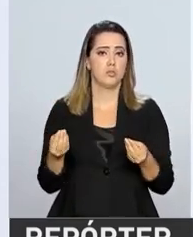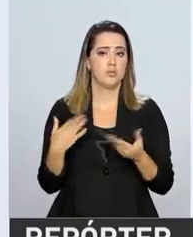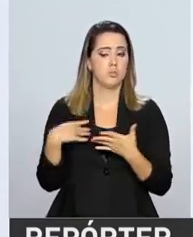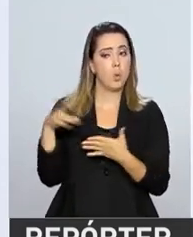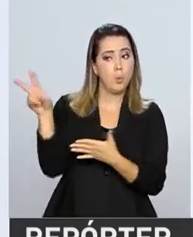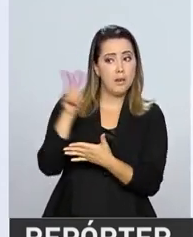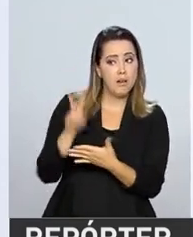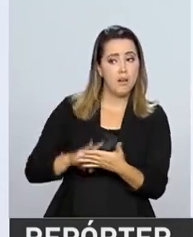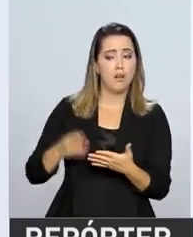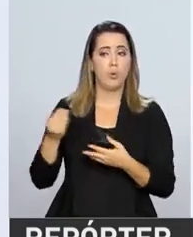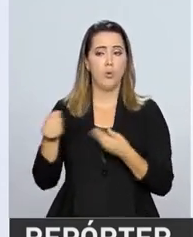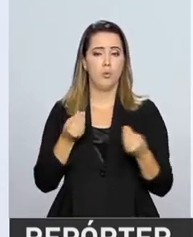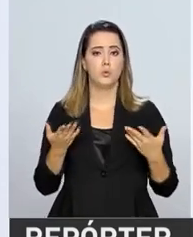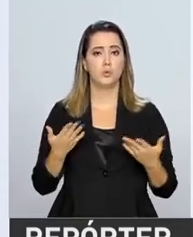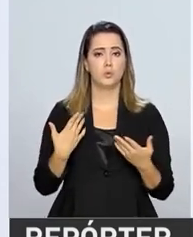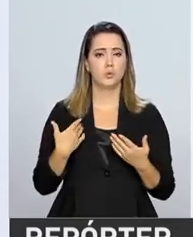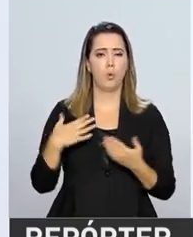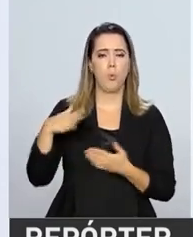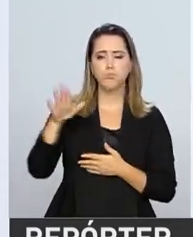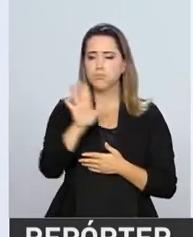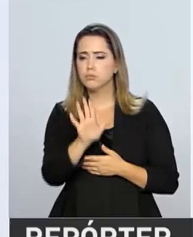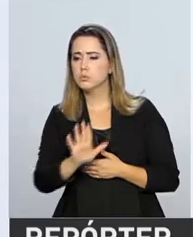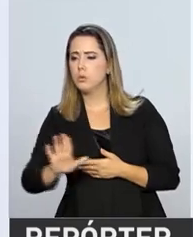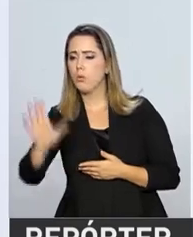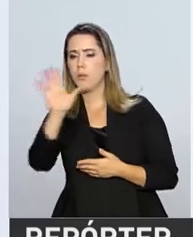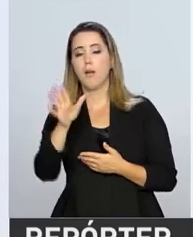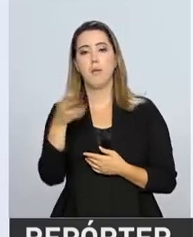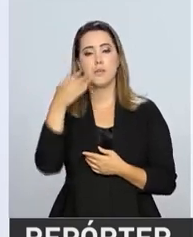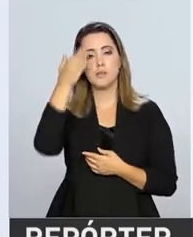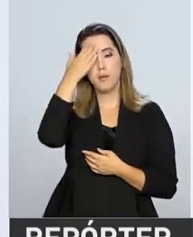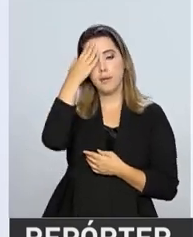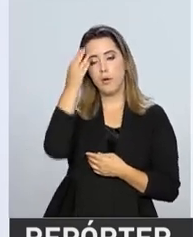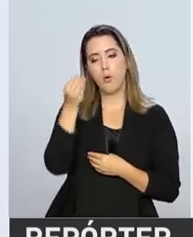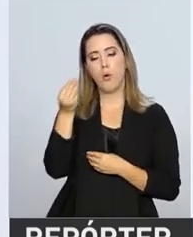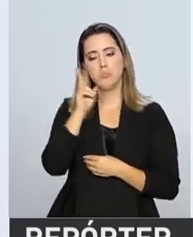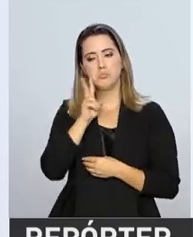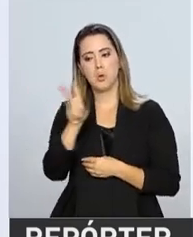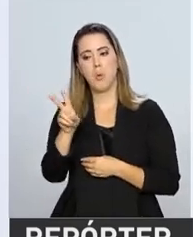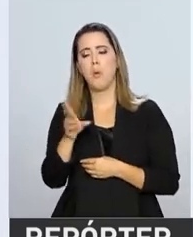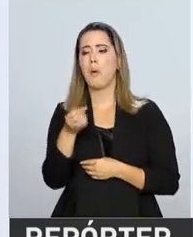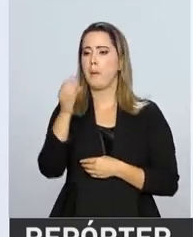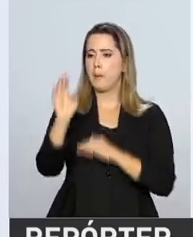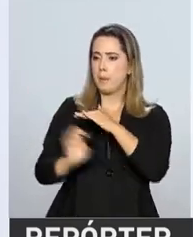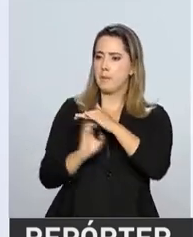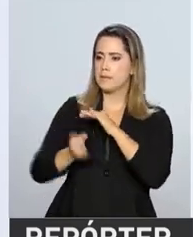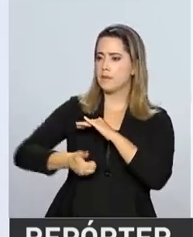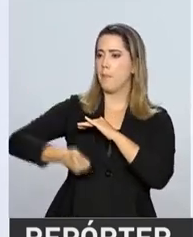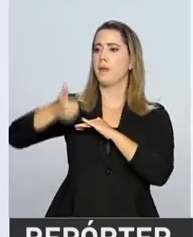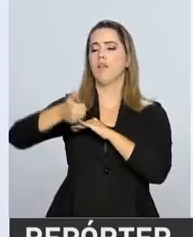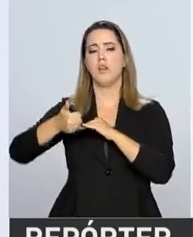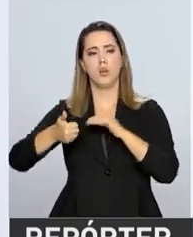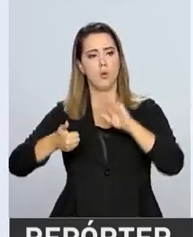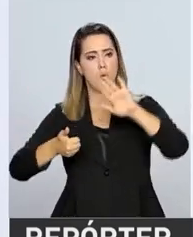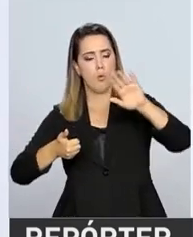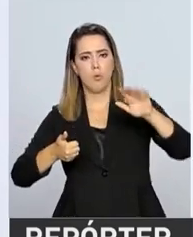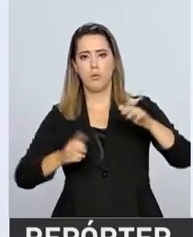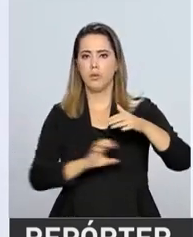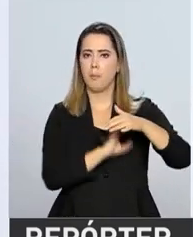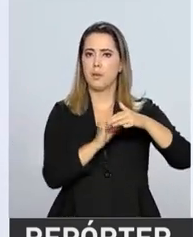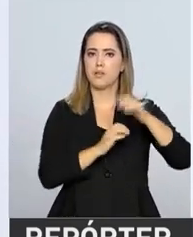uma leitura, não havia um mapa para a gente saber quais são as empresas que estão indo bem, quais são as empresas que estão indo mal, onde estão indo